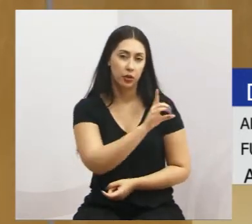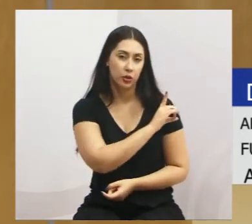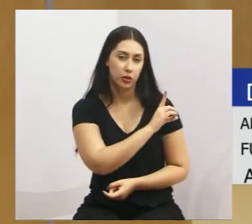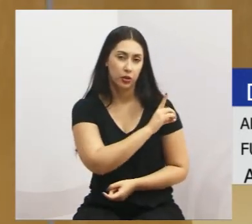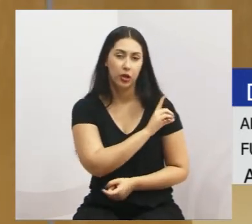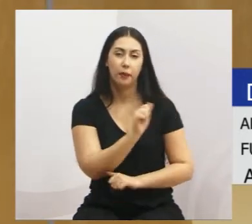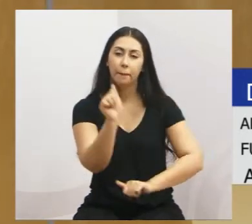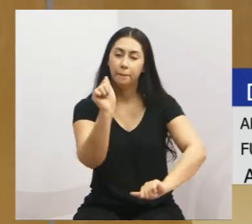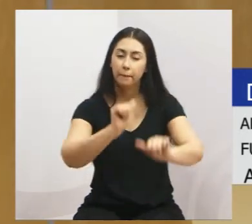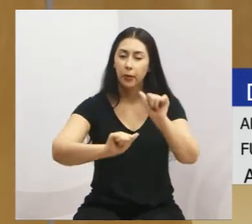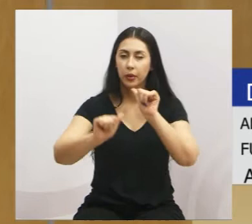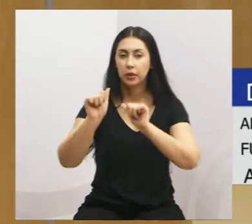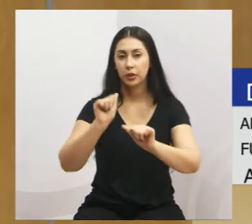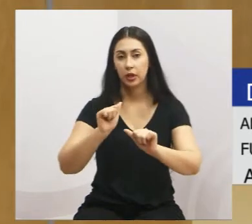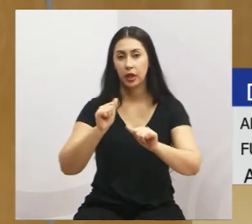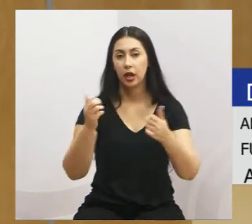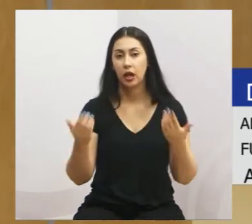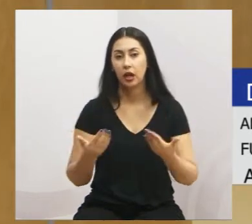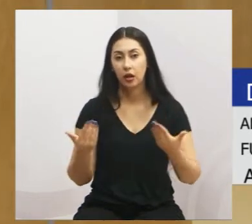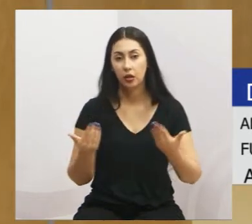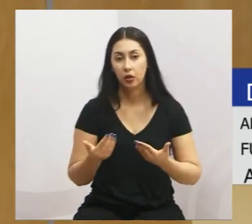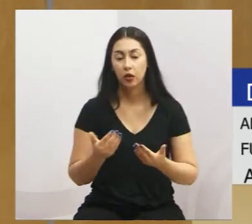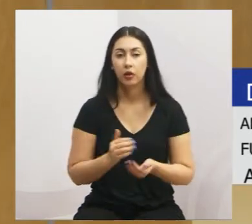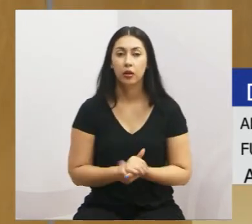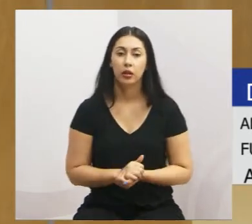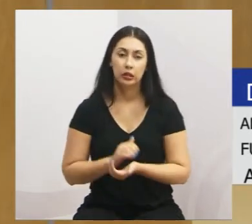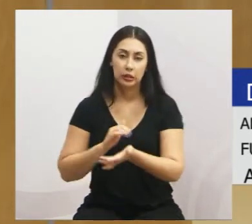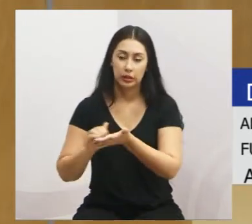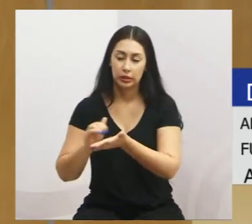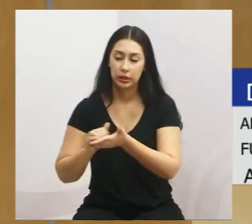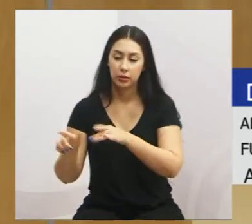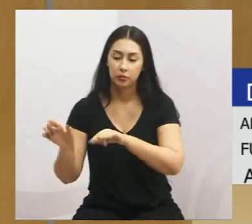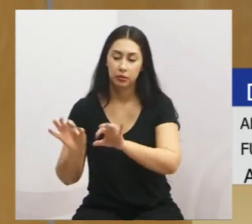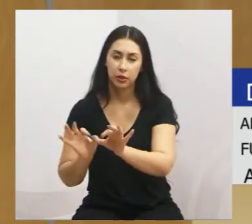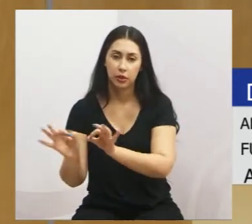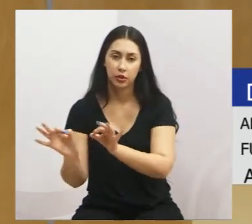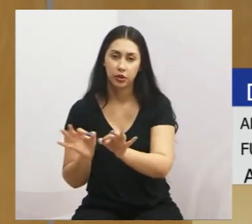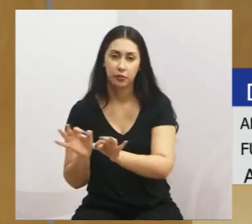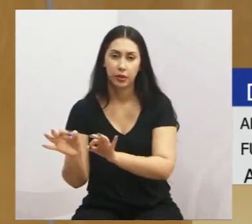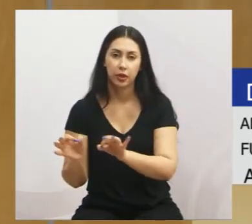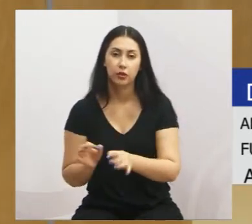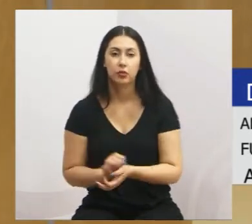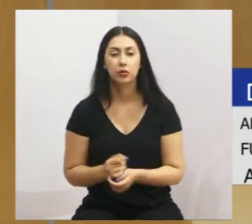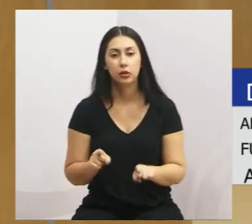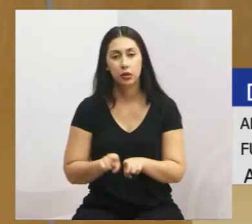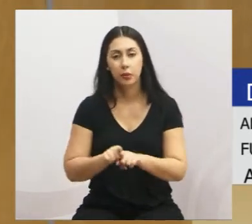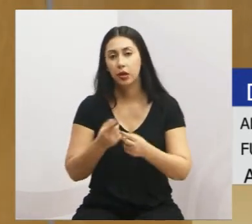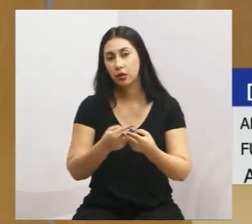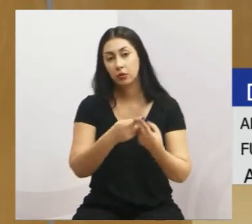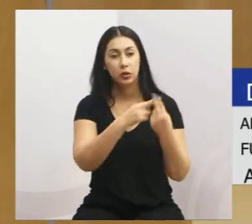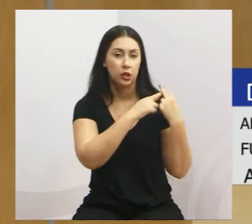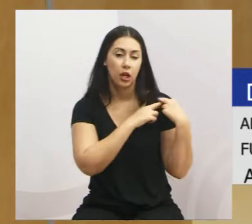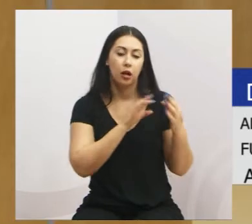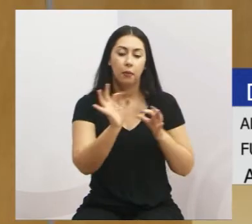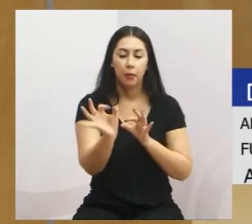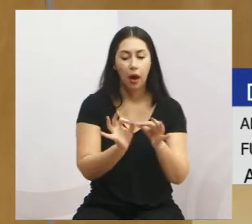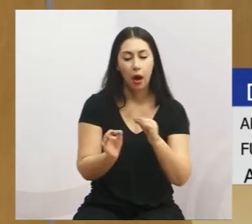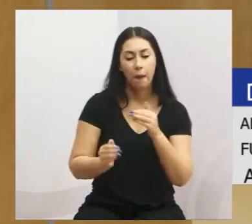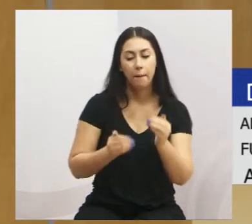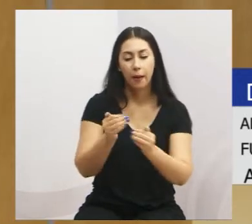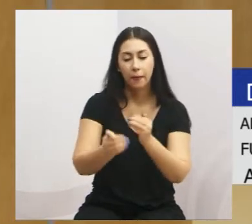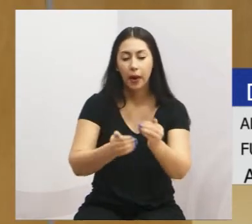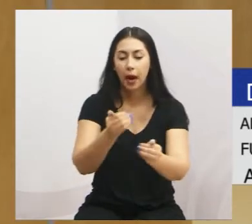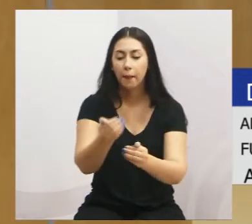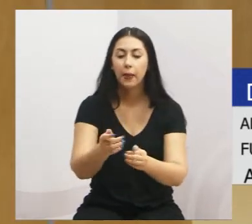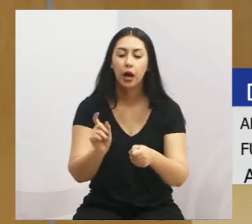Programa Habitacional, órgão integrante da Secretaria de Planejamento, as competências de elaboração, implementação,